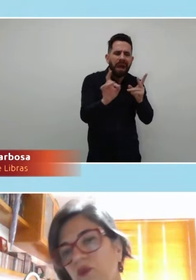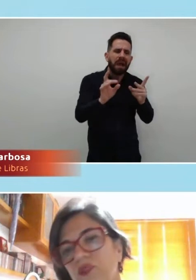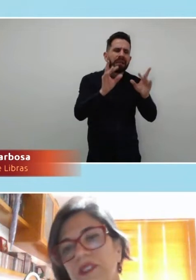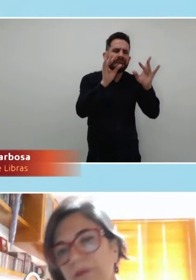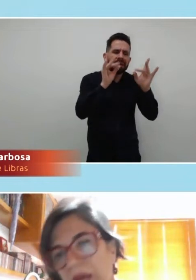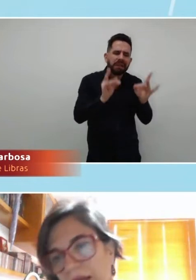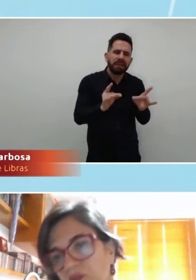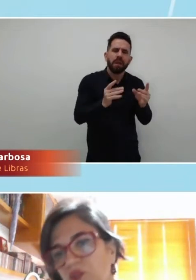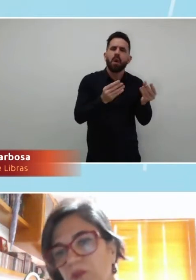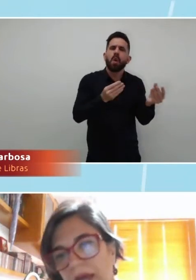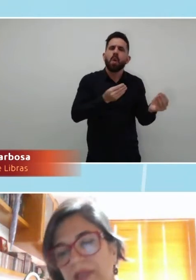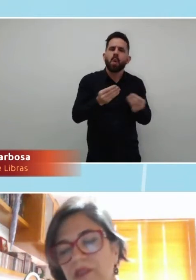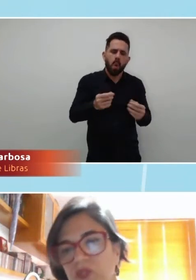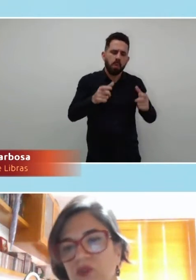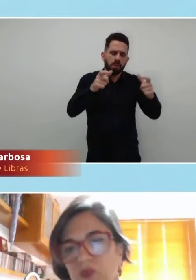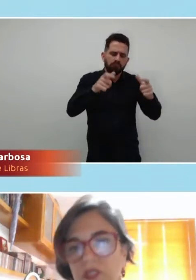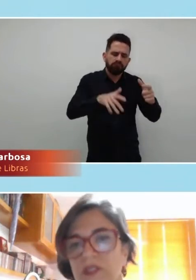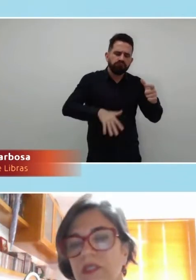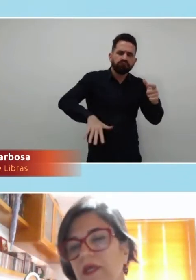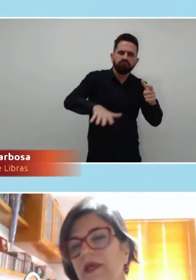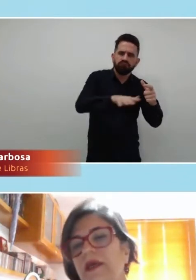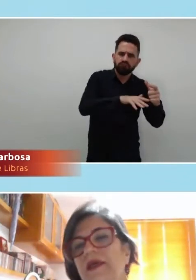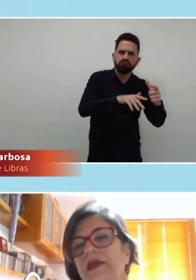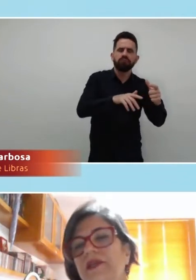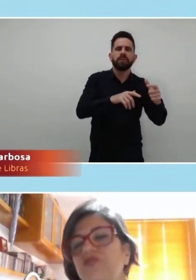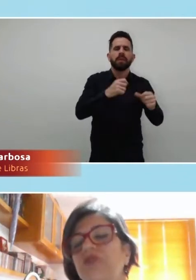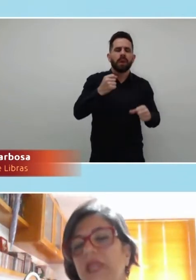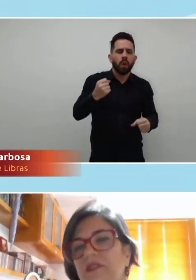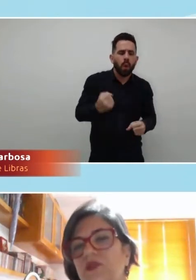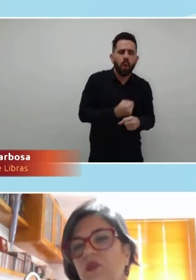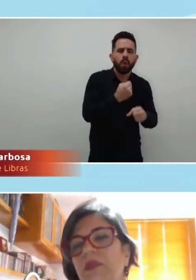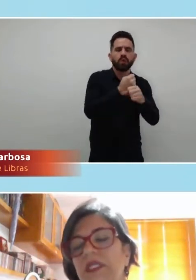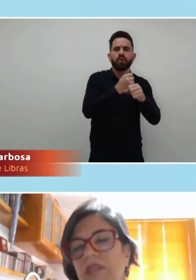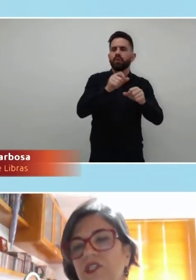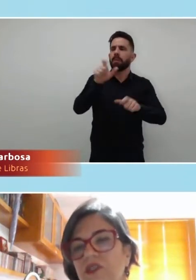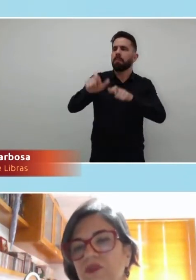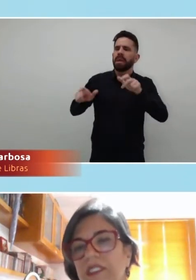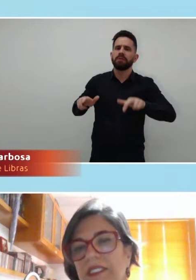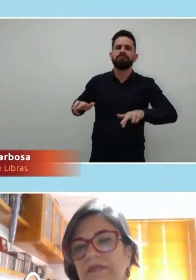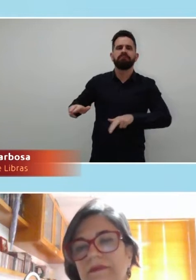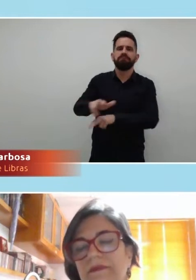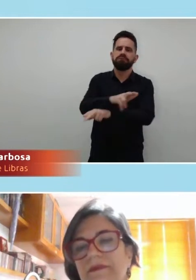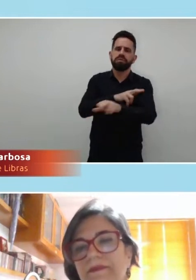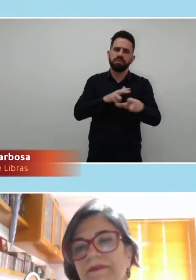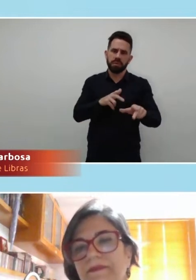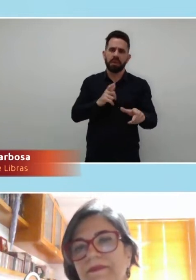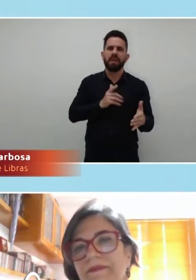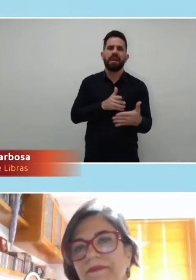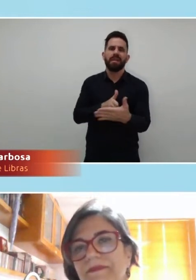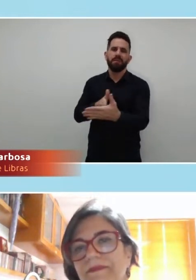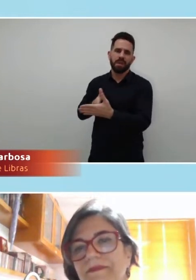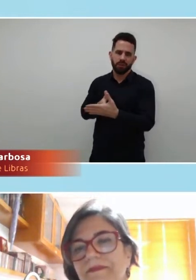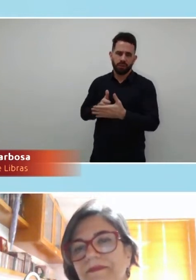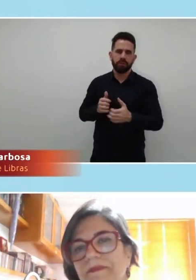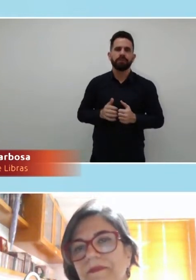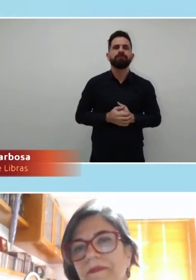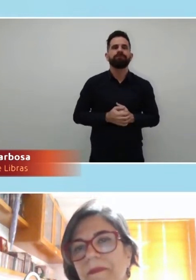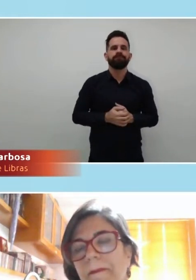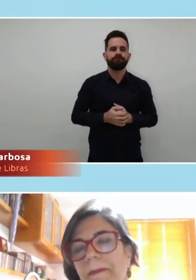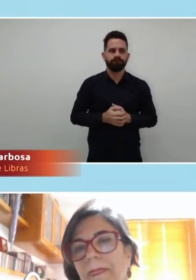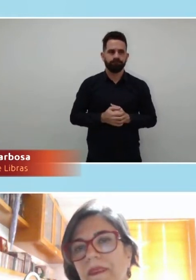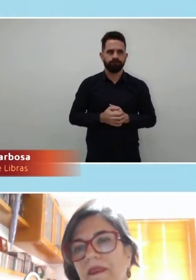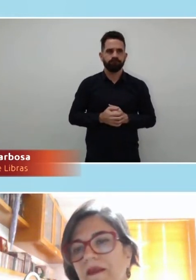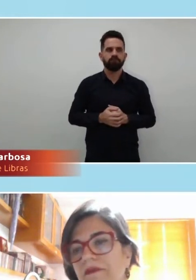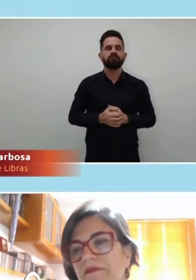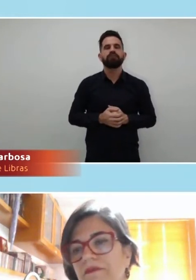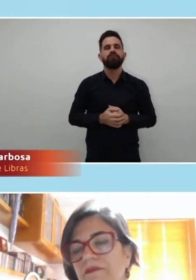os espaços para as pessoas diferentes, com mobilidade reduzida. Bom, professora, a senhora tocou num ponto